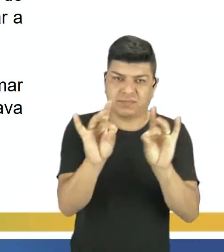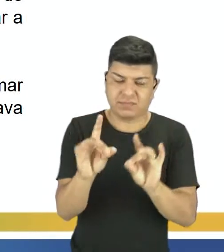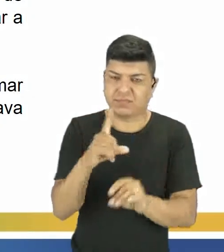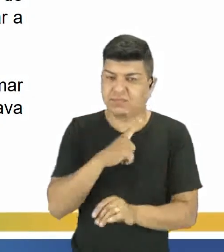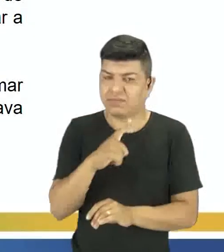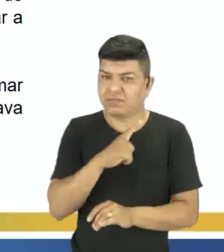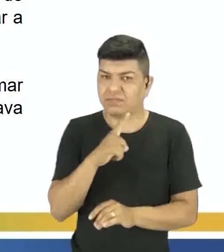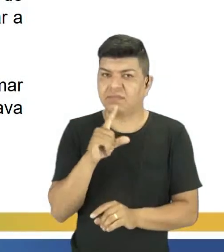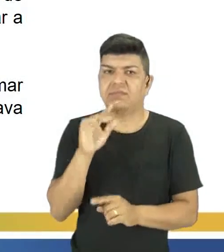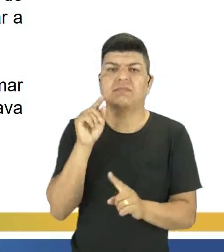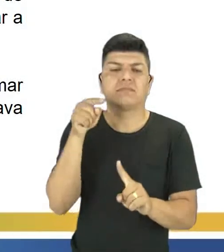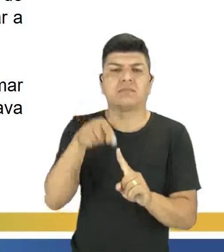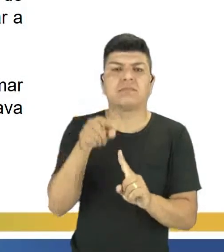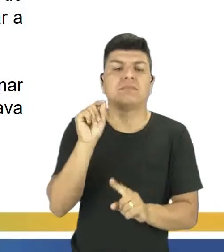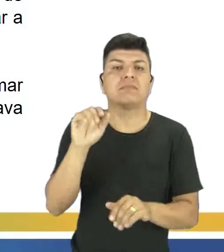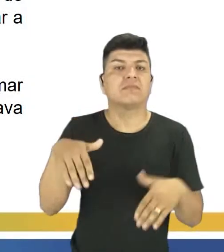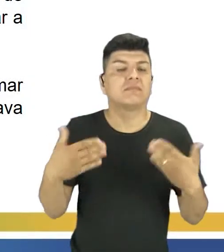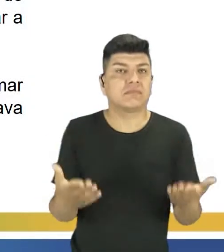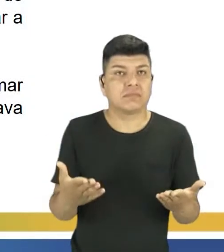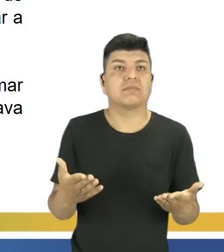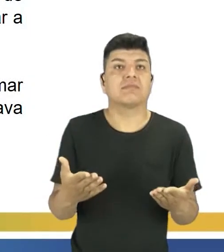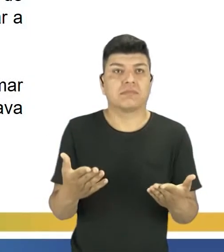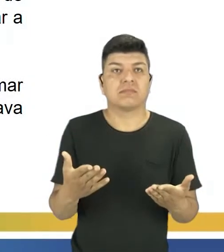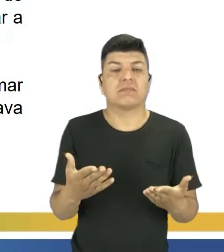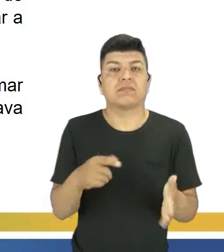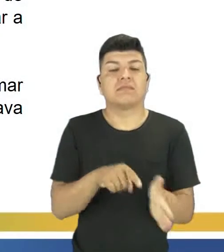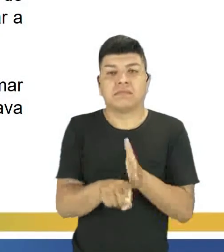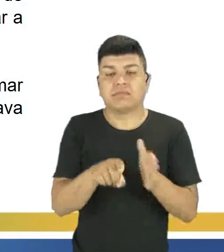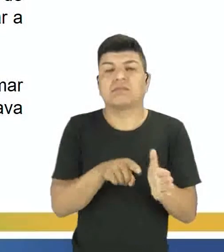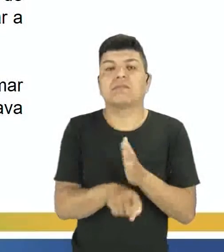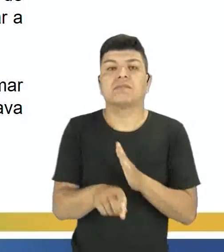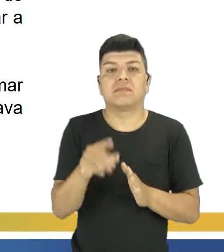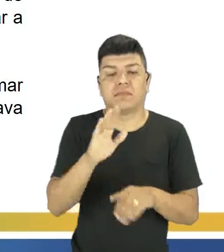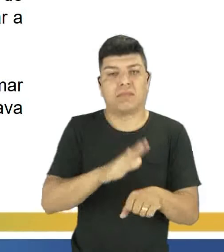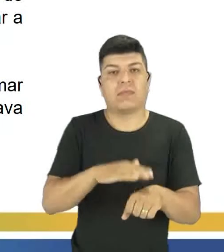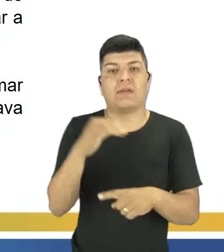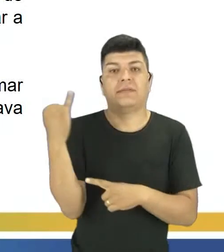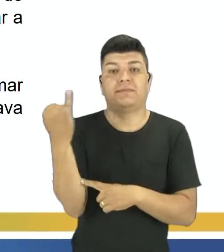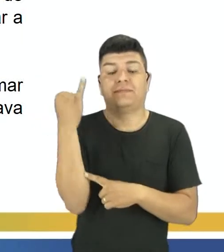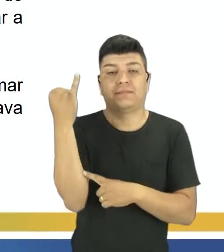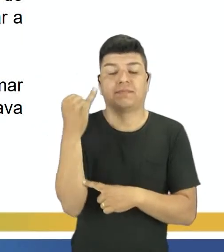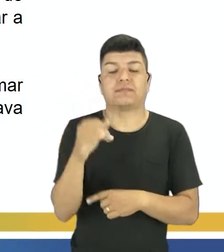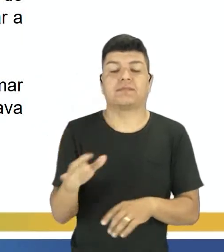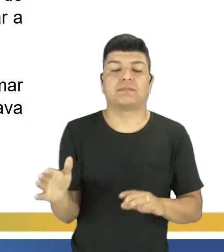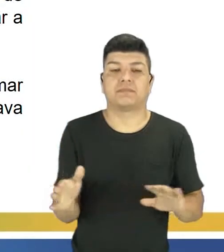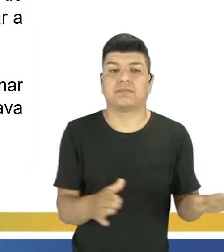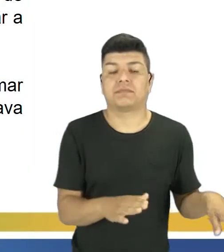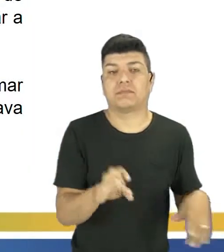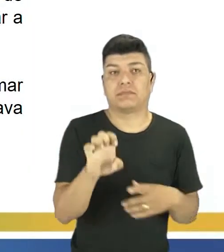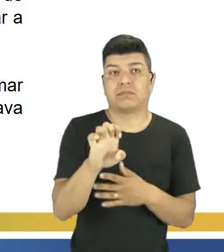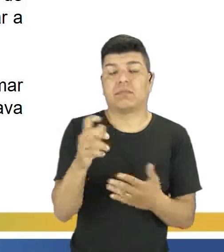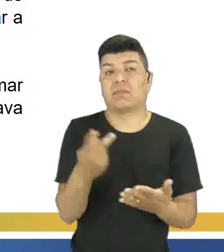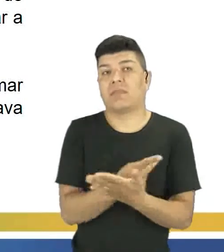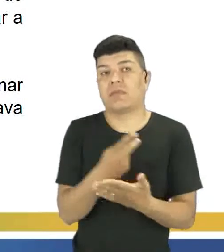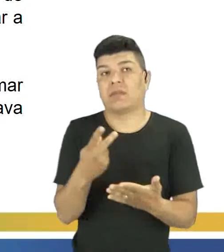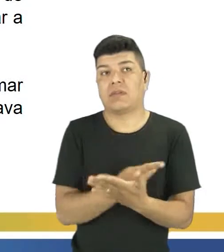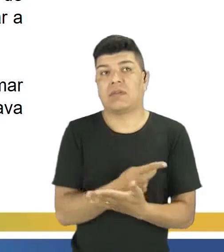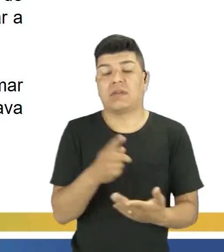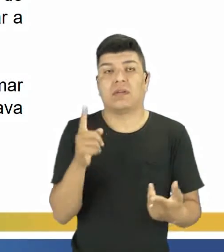Ao que ela se destina? Então, era o questionamento que era mais importante. E a letra E está